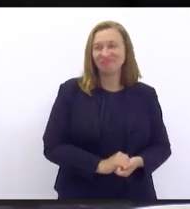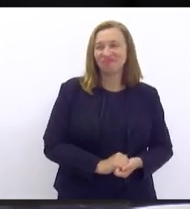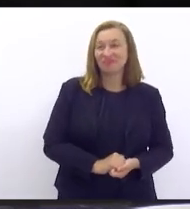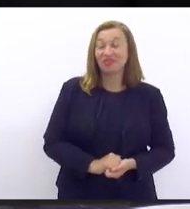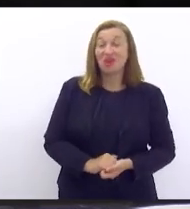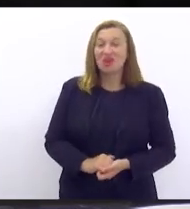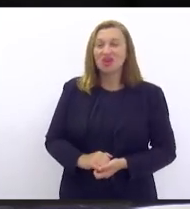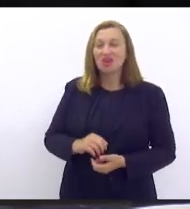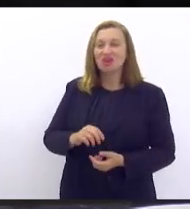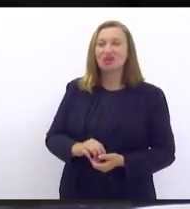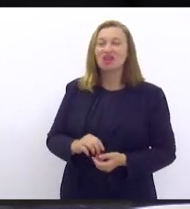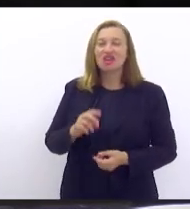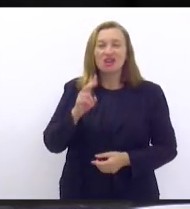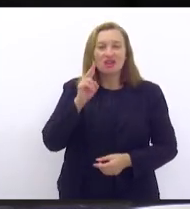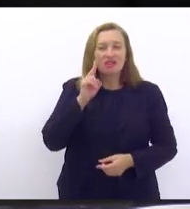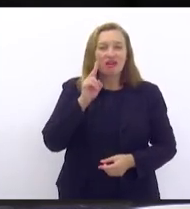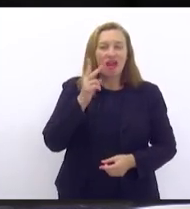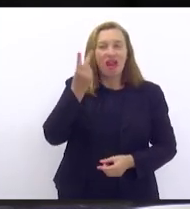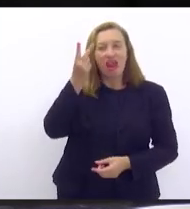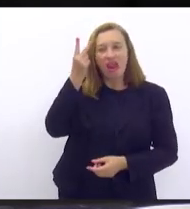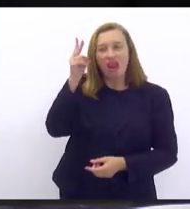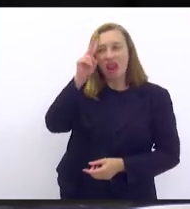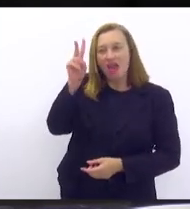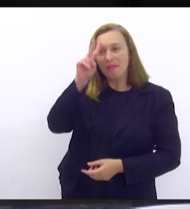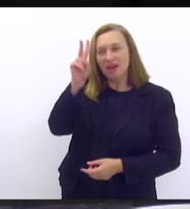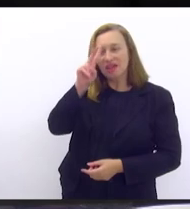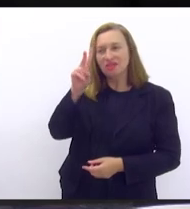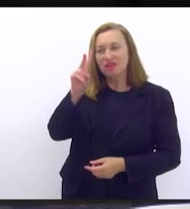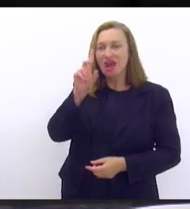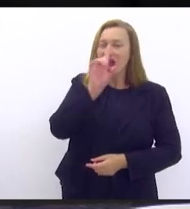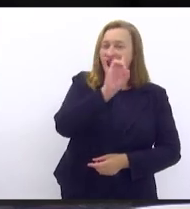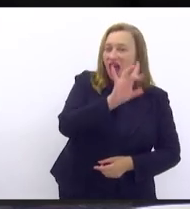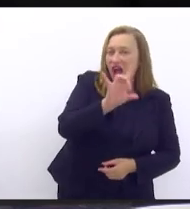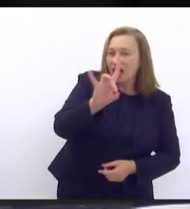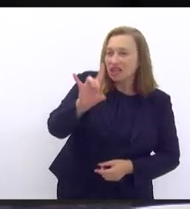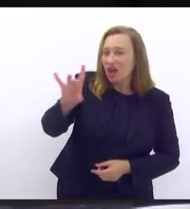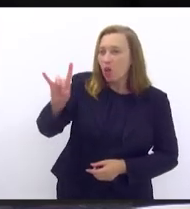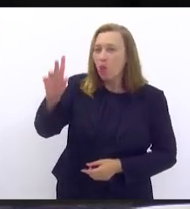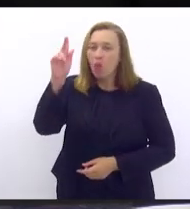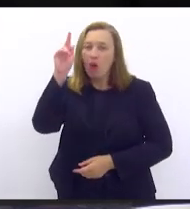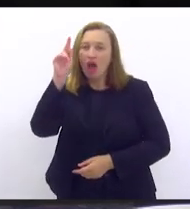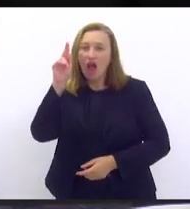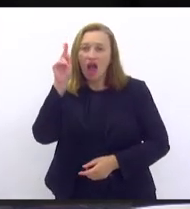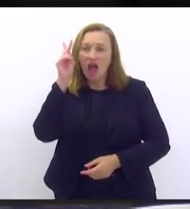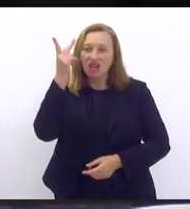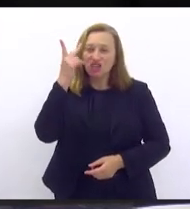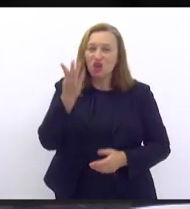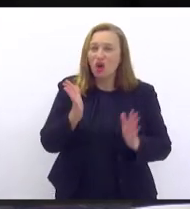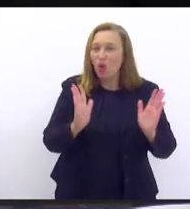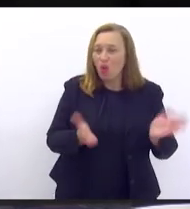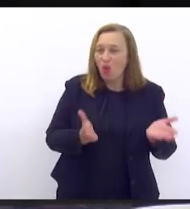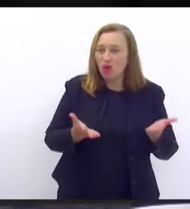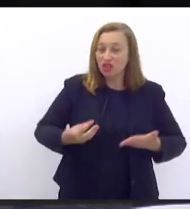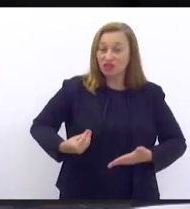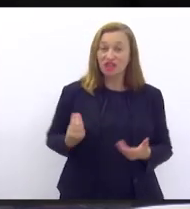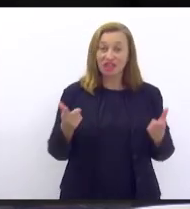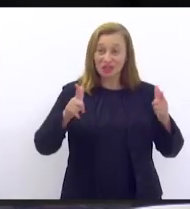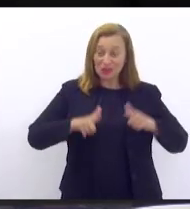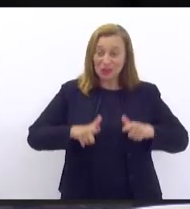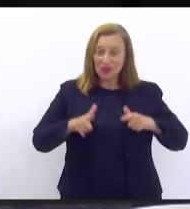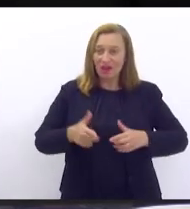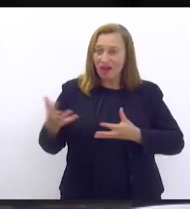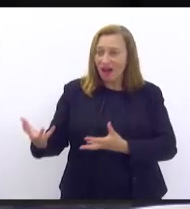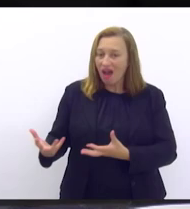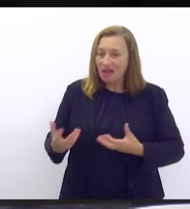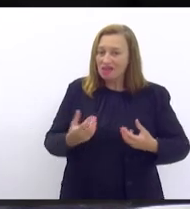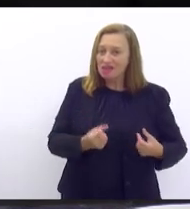E olhando essa nossa história, a história de cada um, hoje na renovação, estar aqui hoje, ao receber